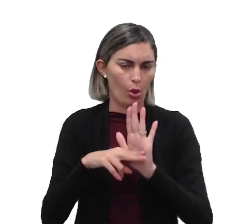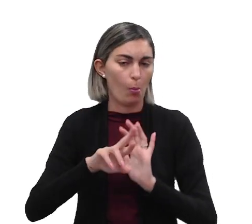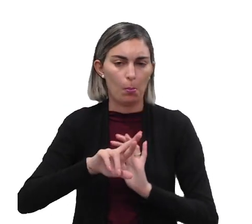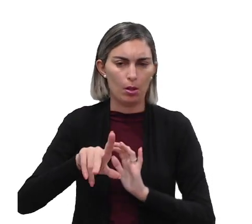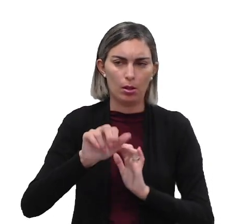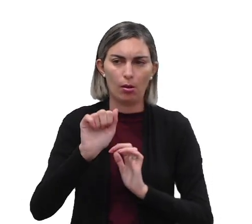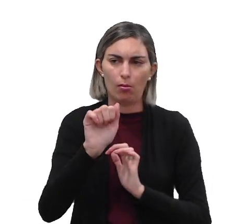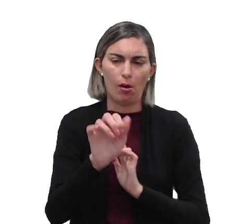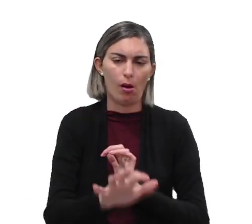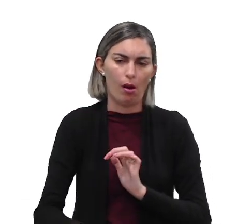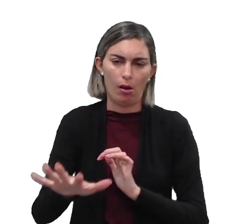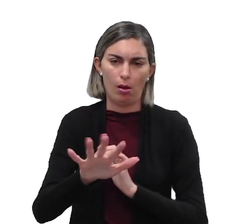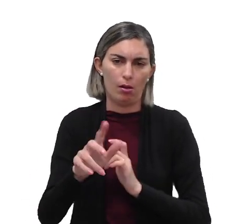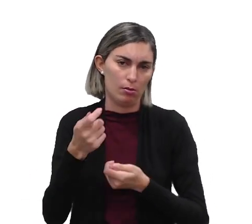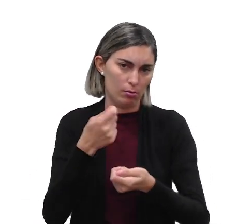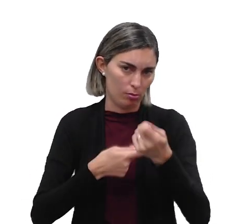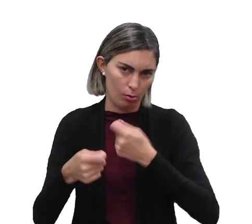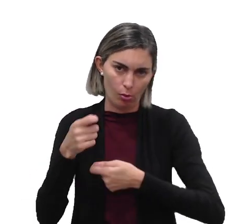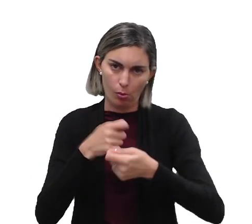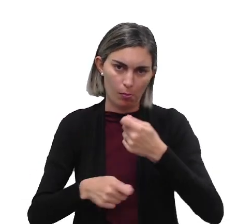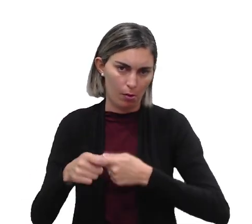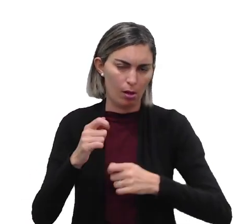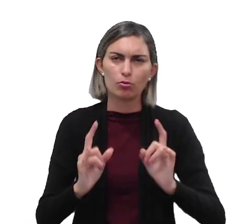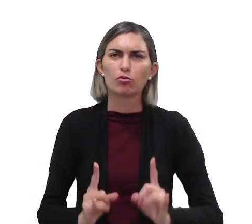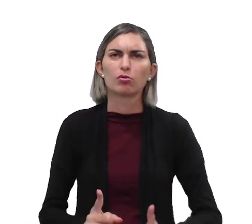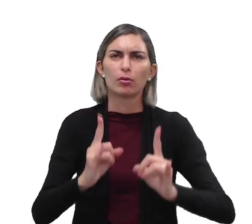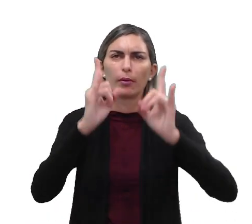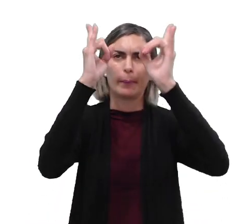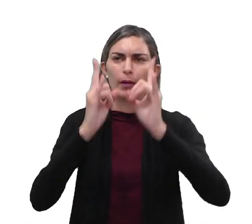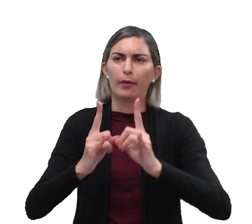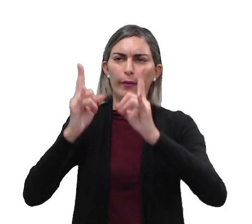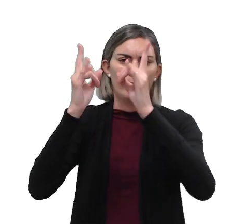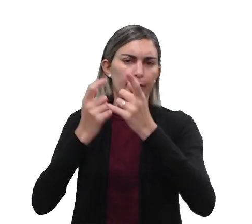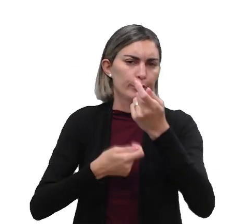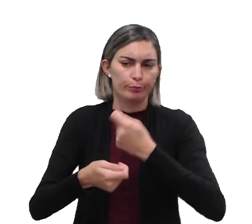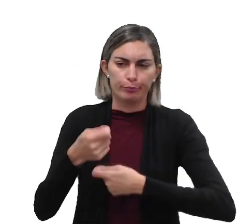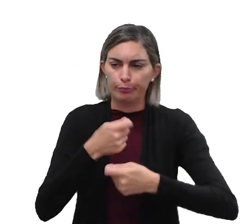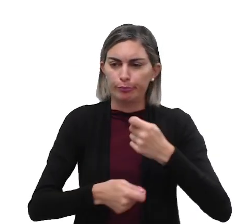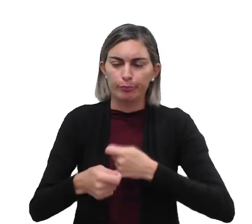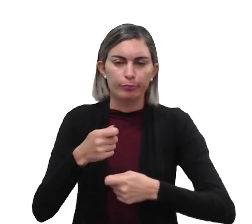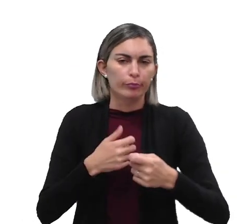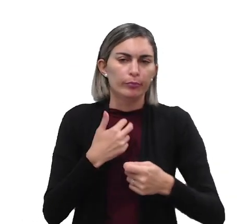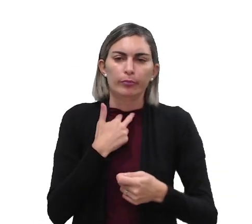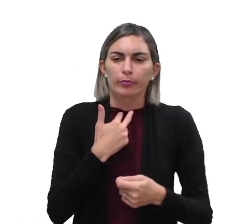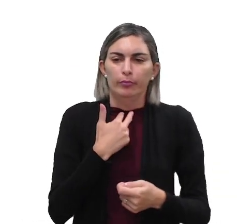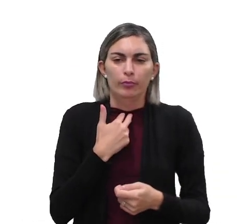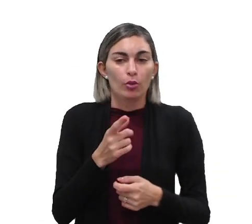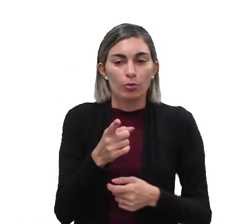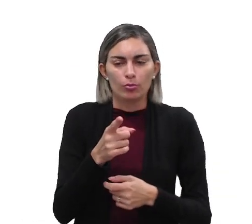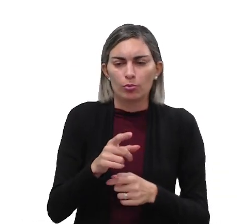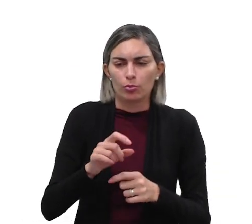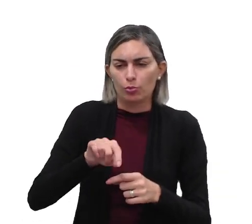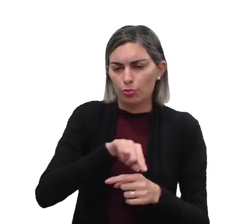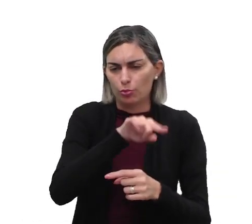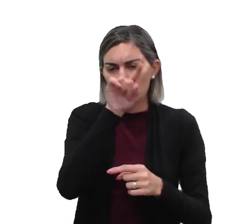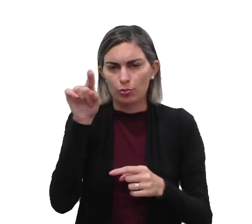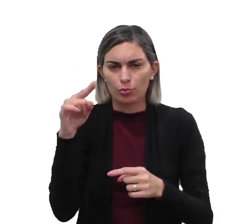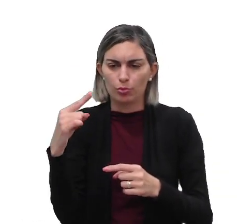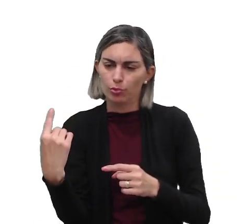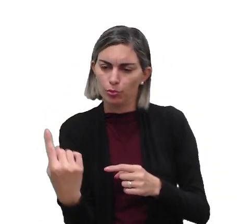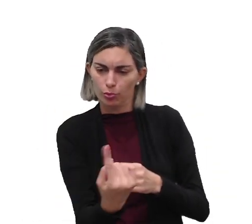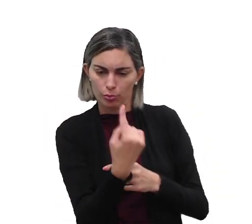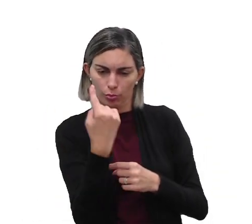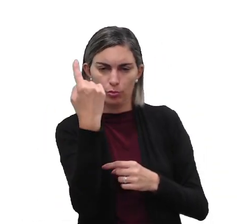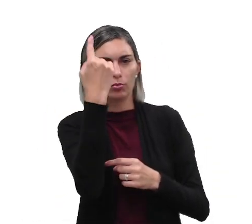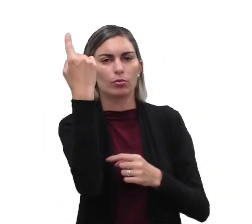área comercial, né, nos edifícios comerciais. E essa forma do aspiral tem esse